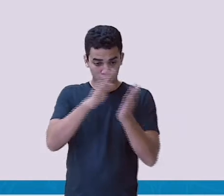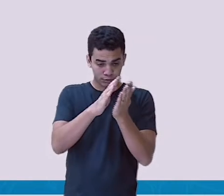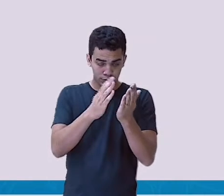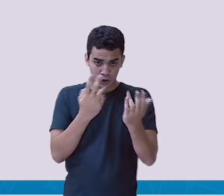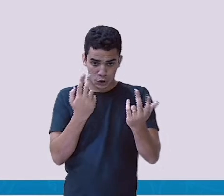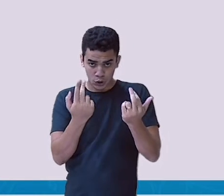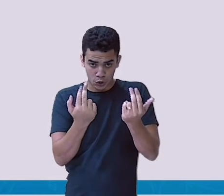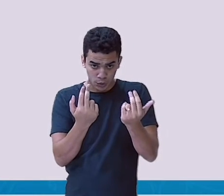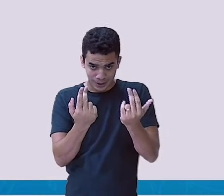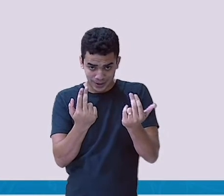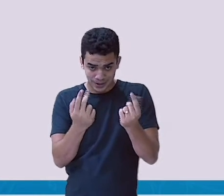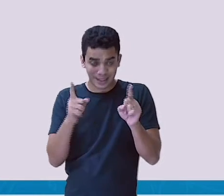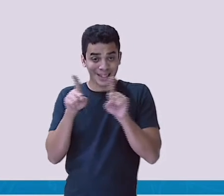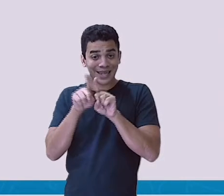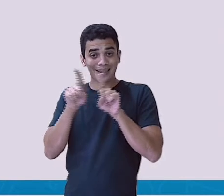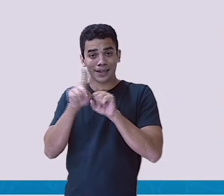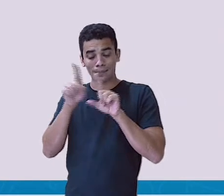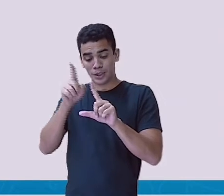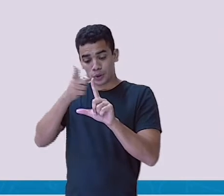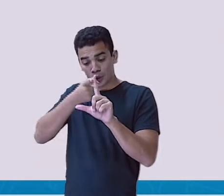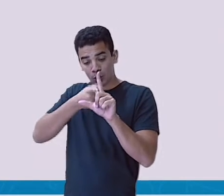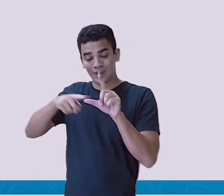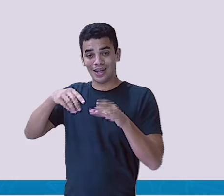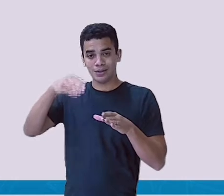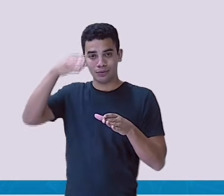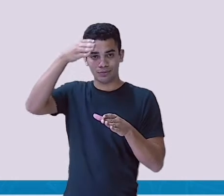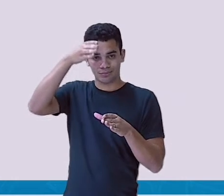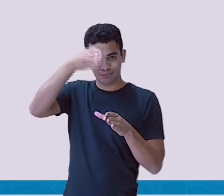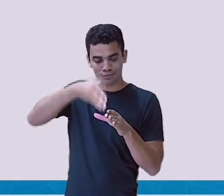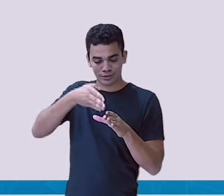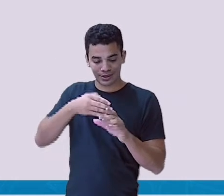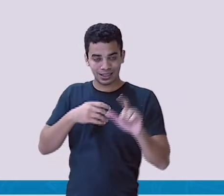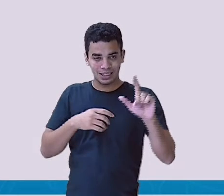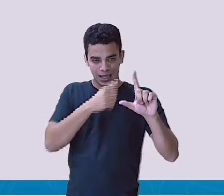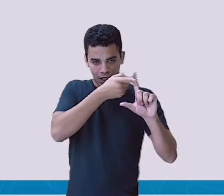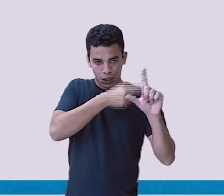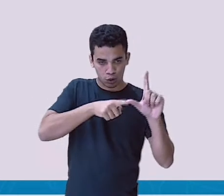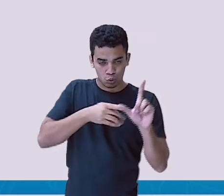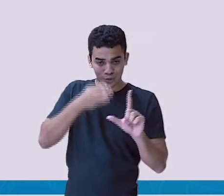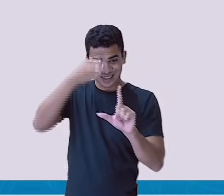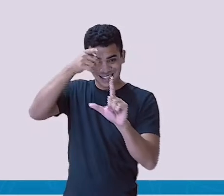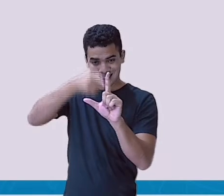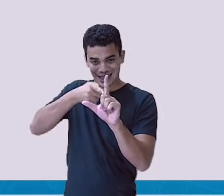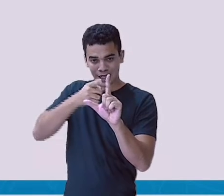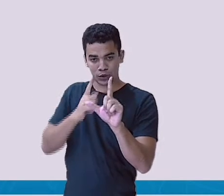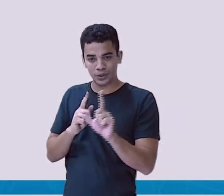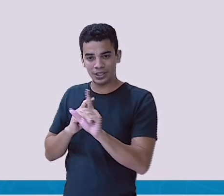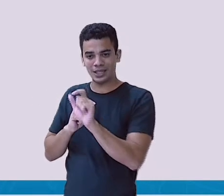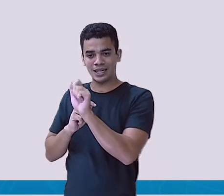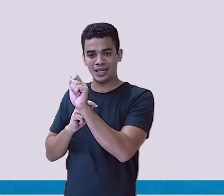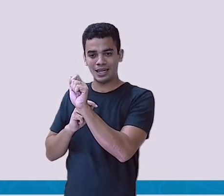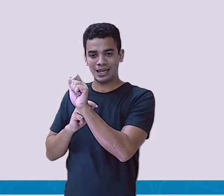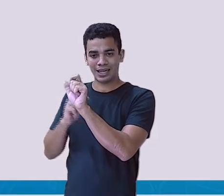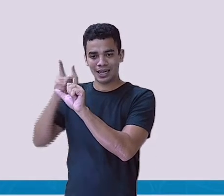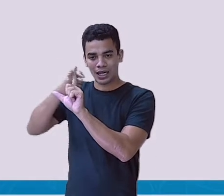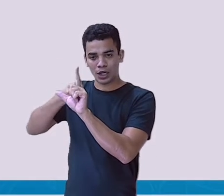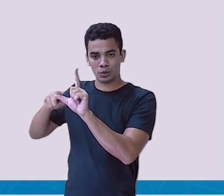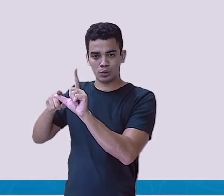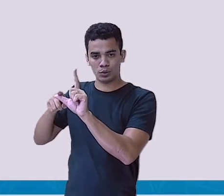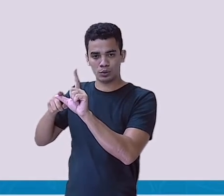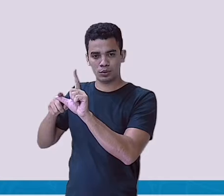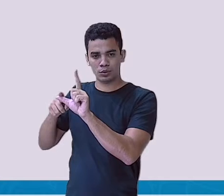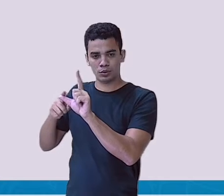olha, o ângulo está aqui, o lado entre os ângulos é congruente. Então, eu tenho aqui o lado AB